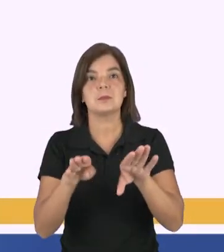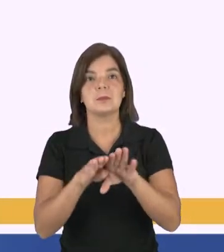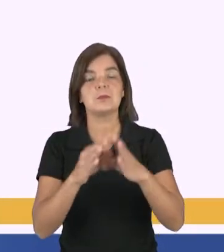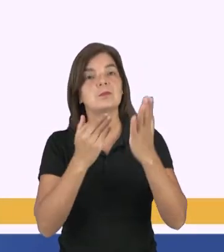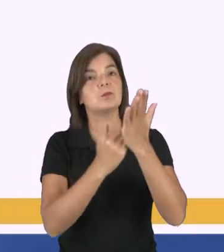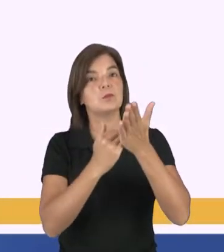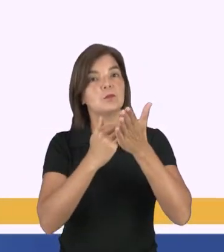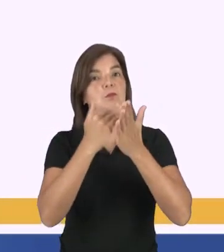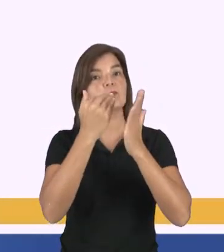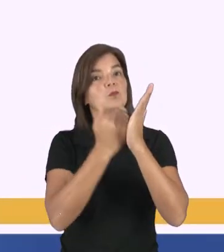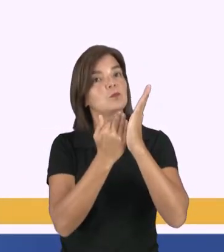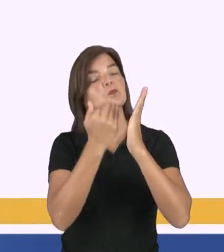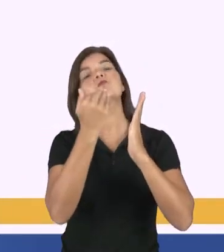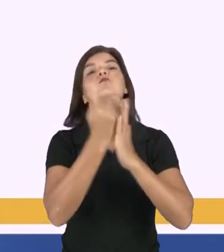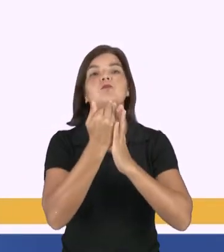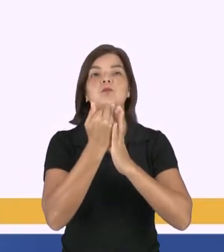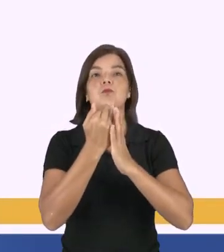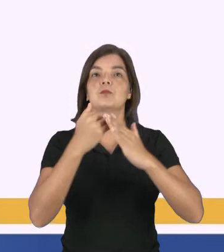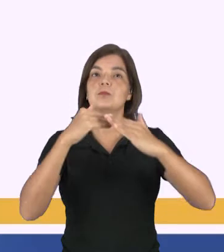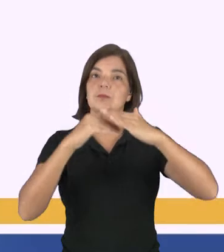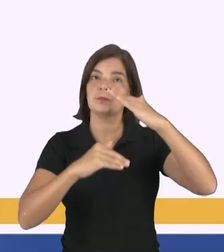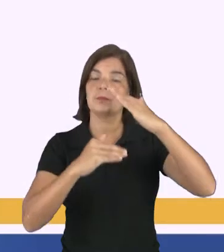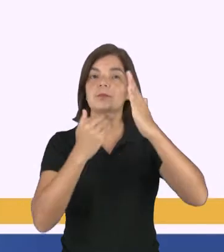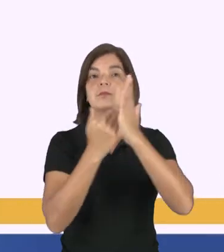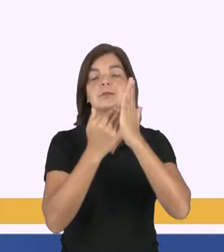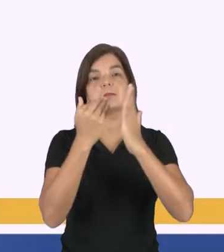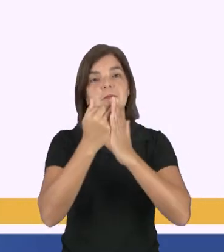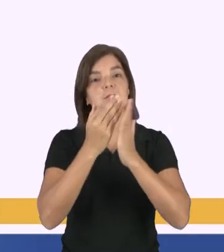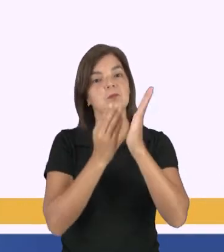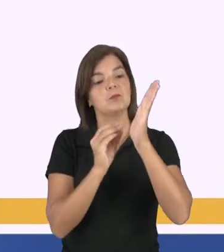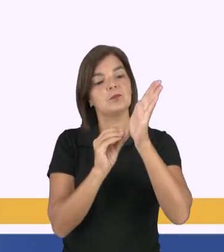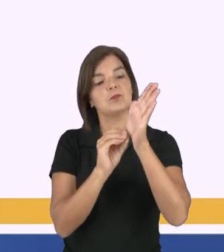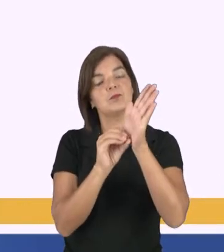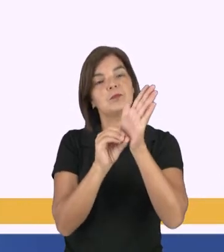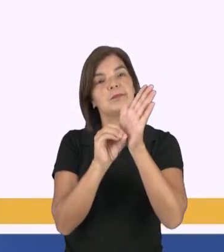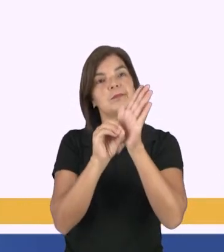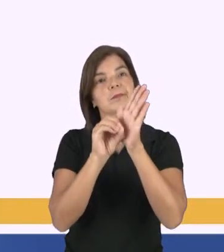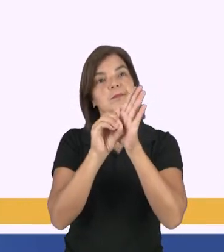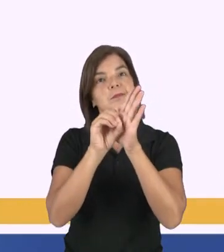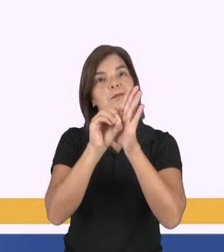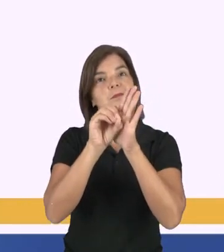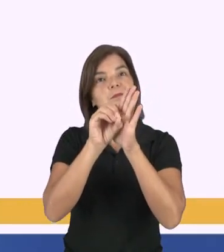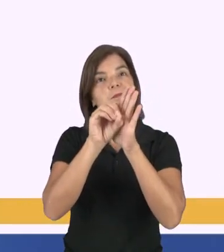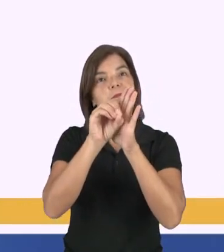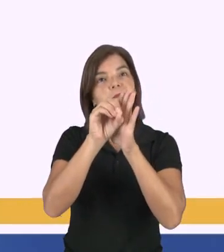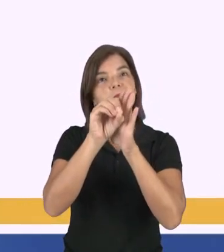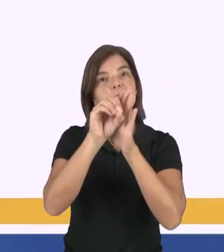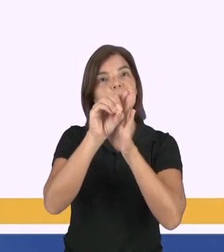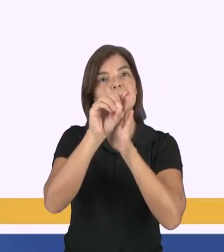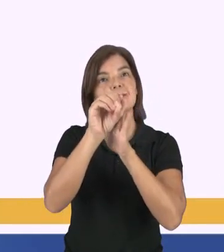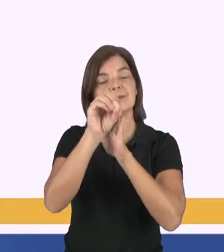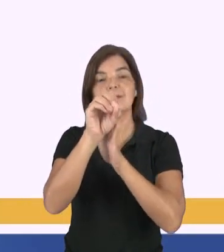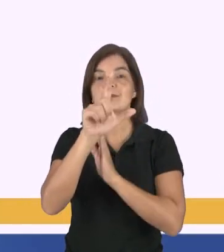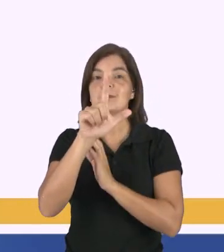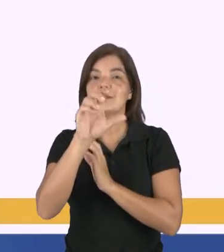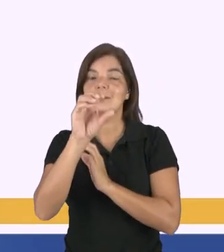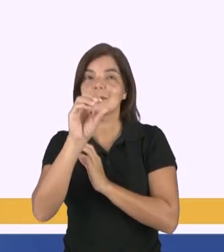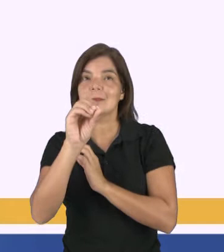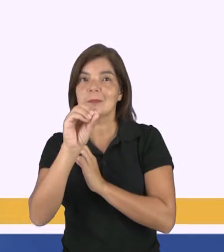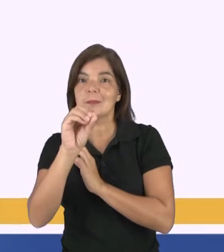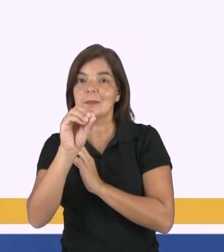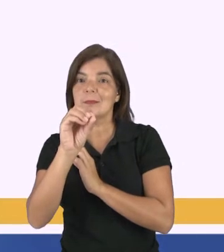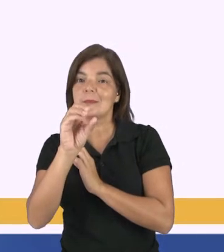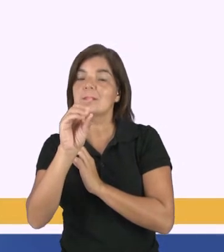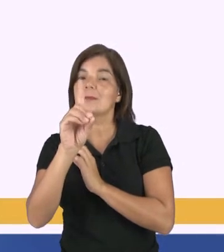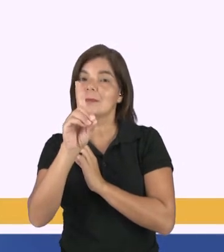que vem para cima e espaço linha espaço linha eu vou subindo na Minha Escala sol lá si dó aí